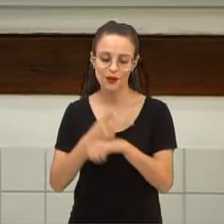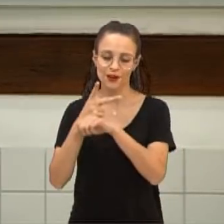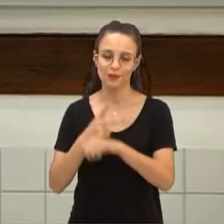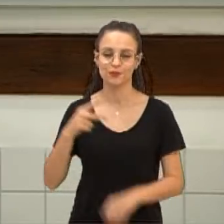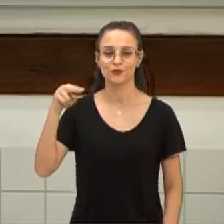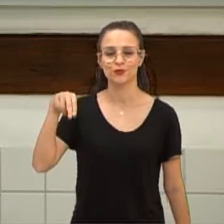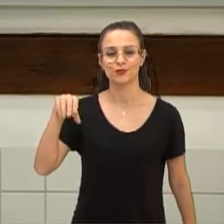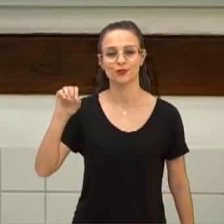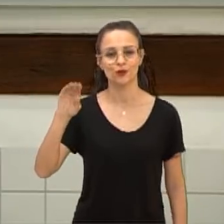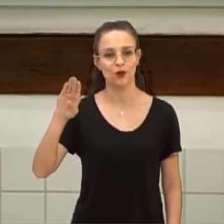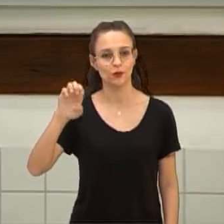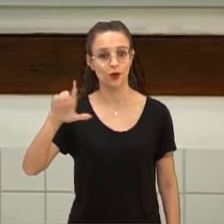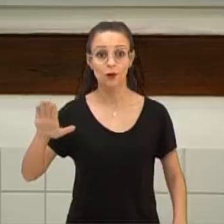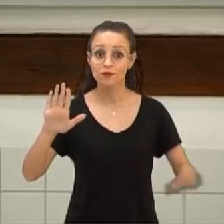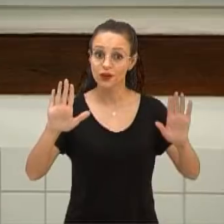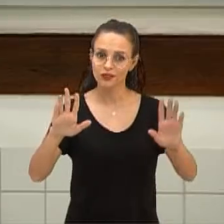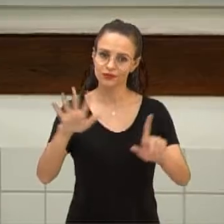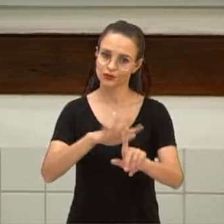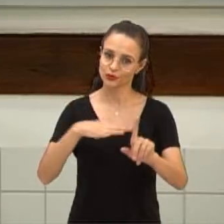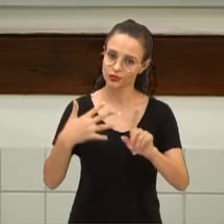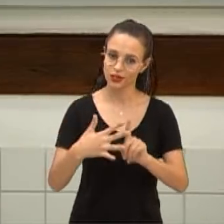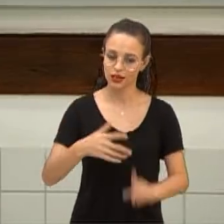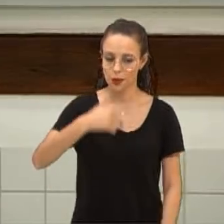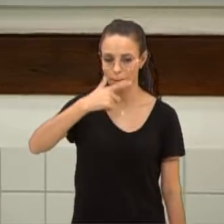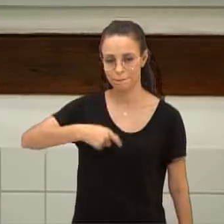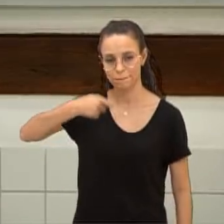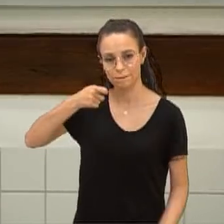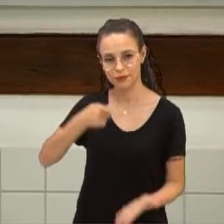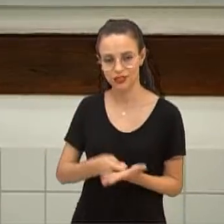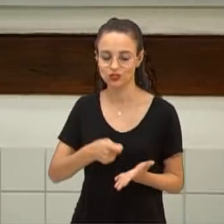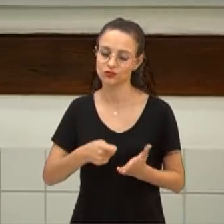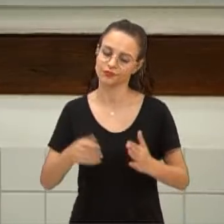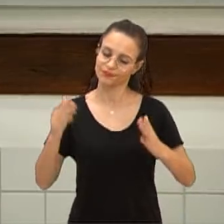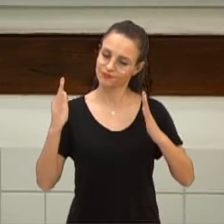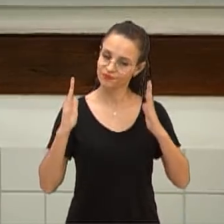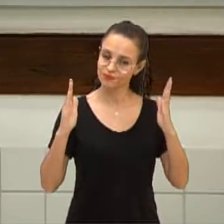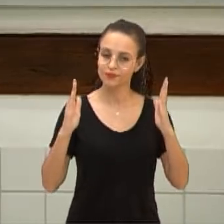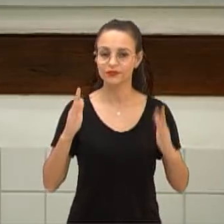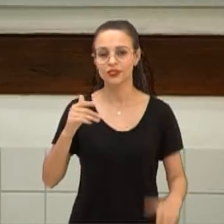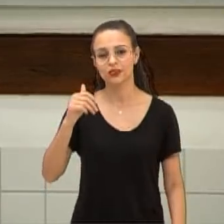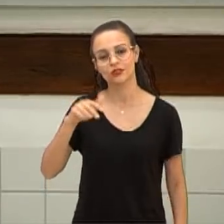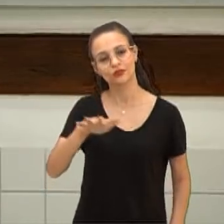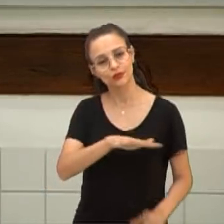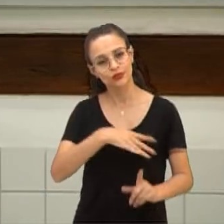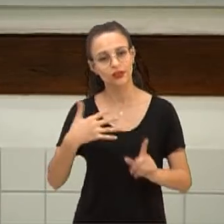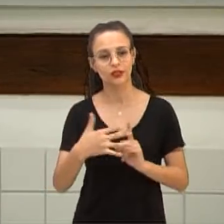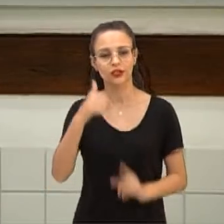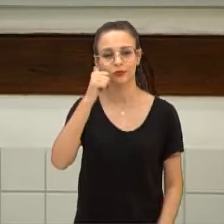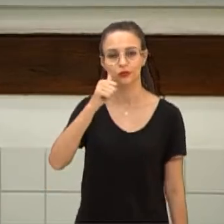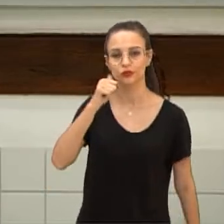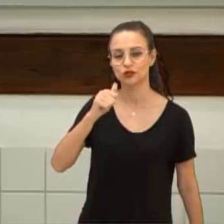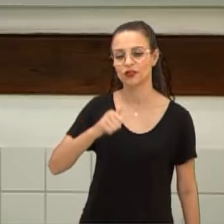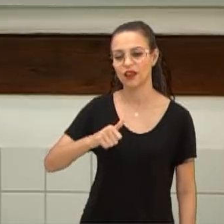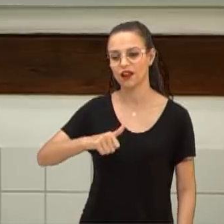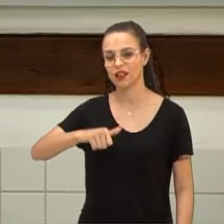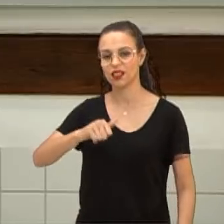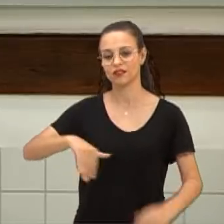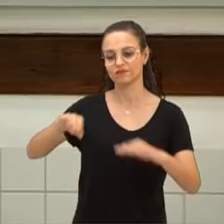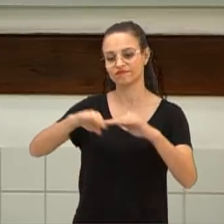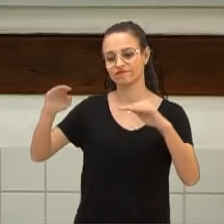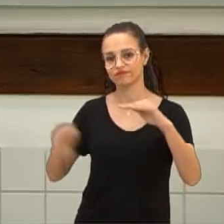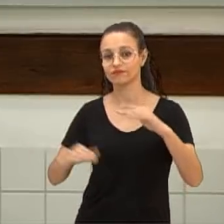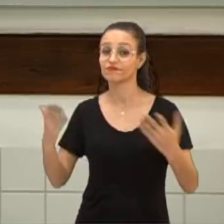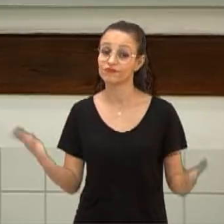que, numa sociedade machista da época, numa sociedade em que a mulher era condicionada a segundo plano,